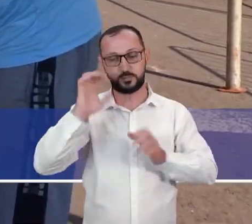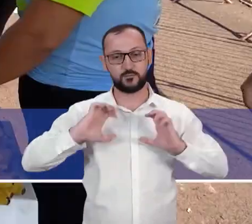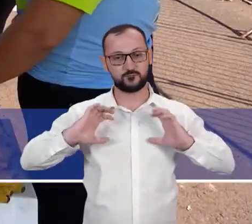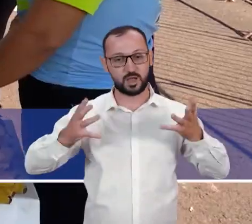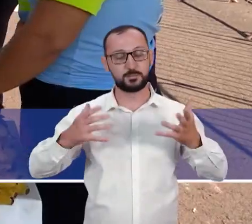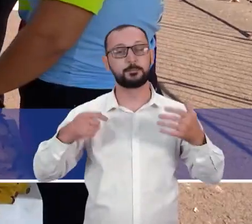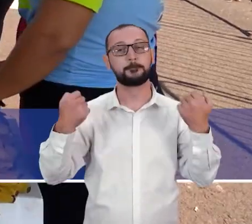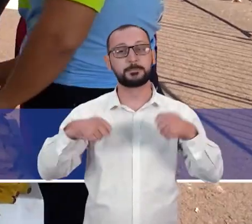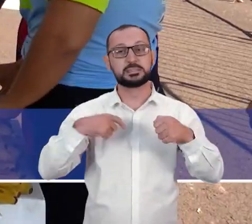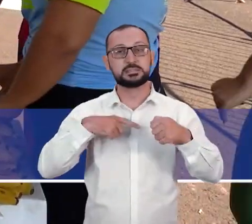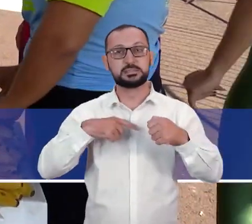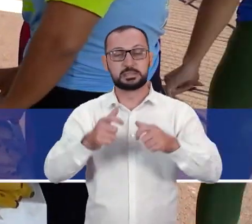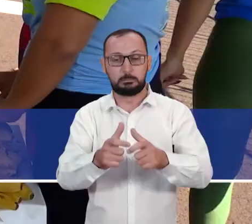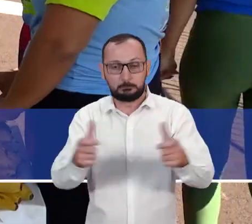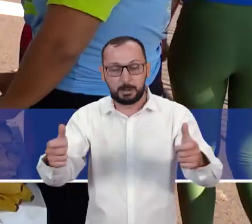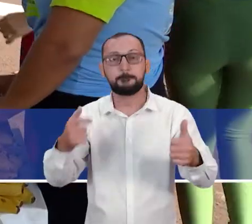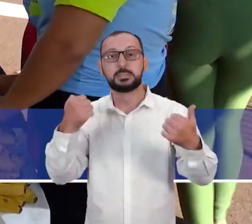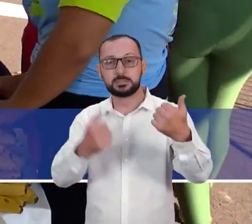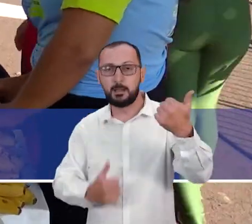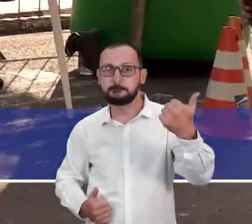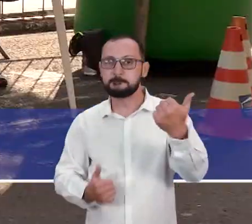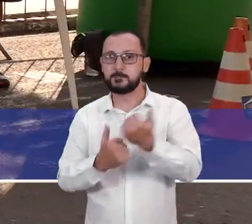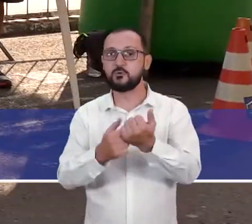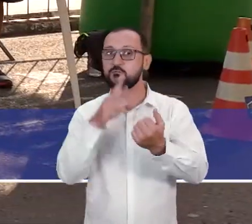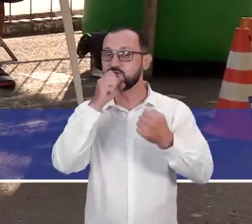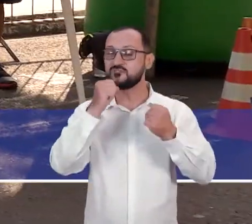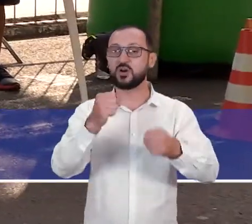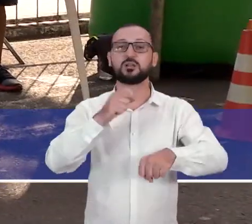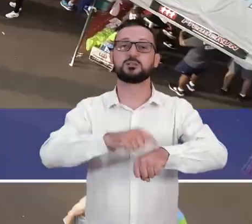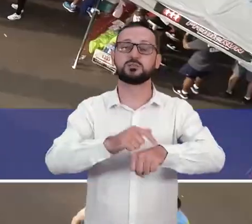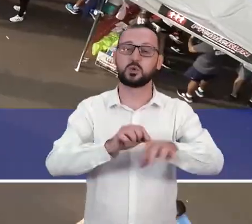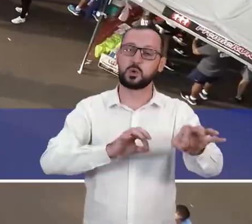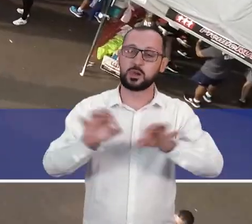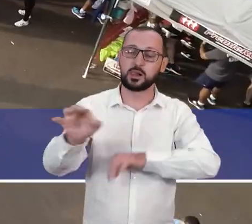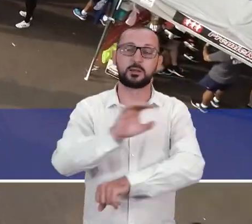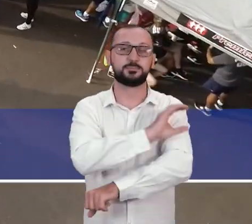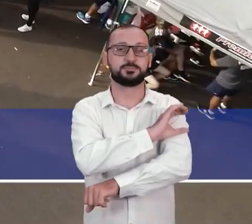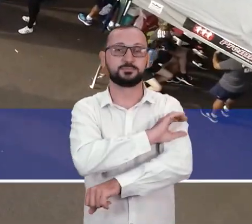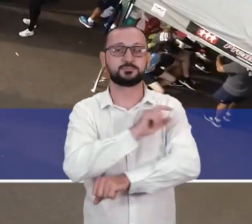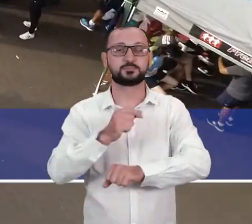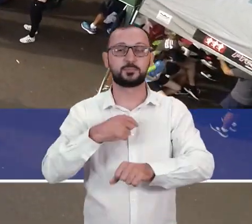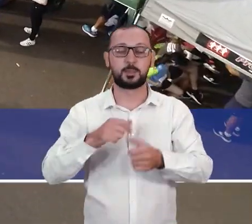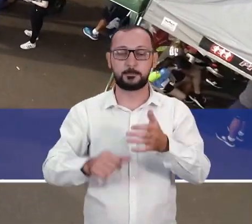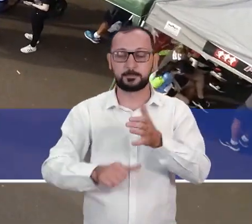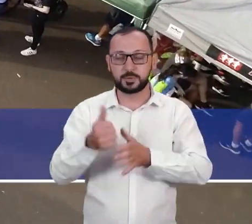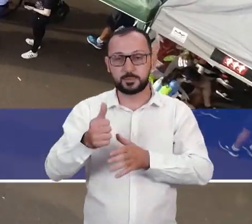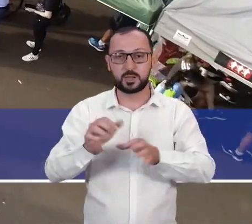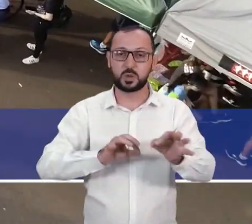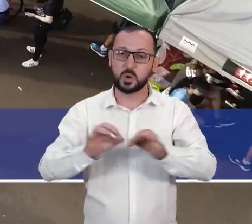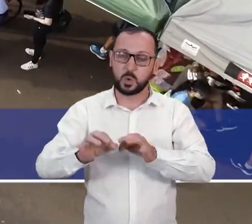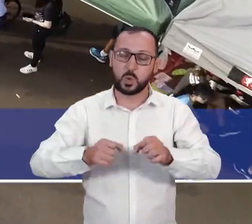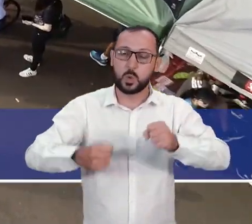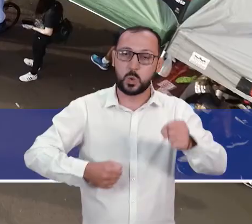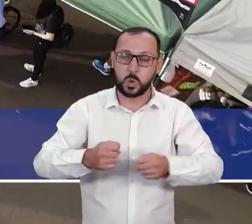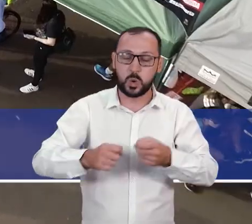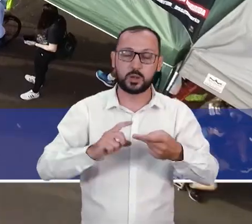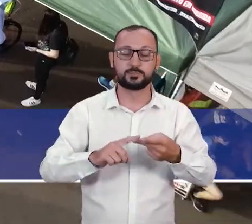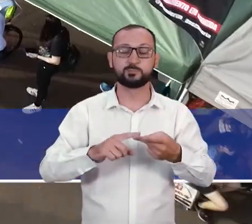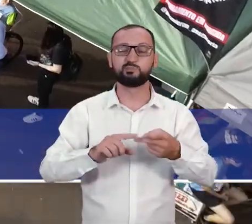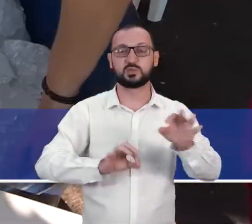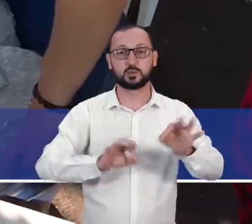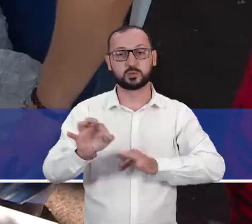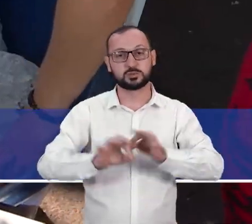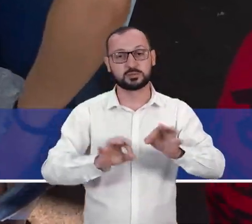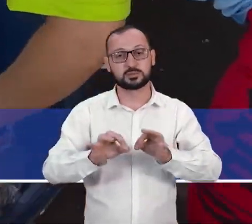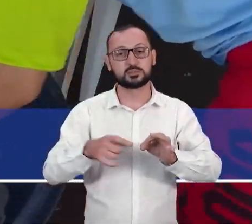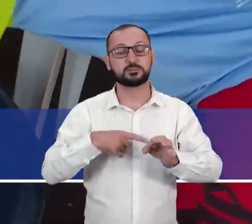é, grandes eventos precisam de grandes apoiadores. E eles estavam lá, presentes na organização da primeira corrida e caminhada da Assembleia